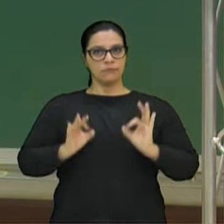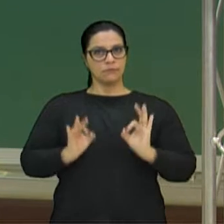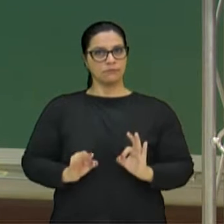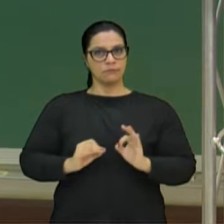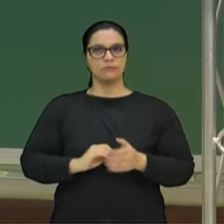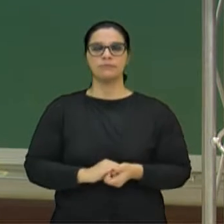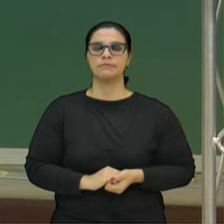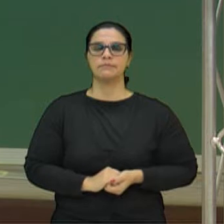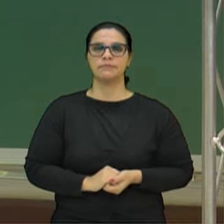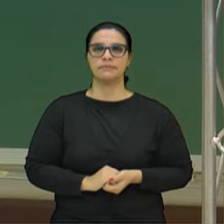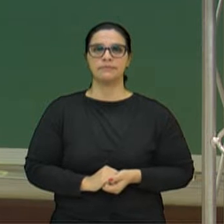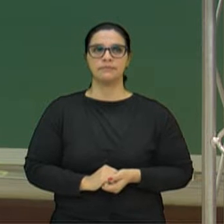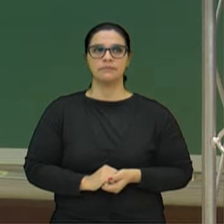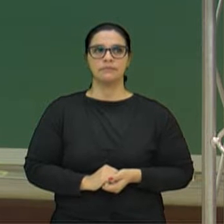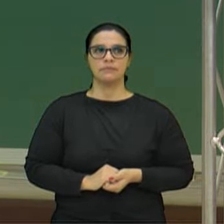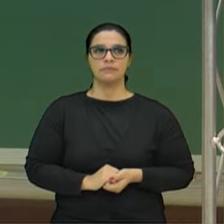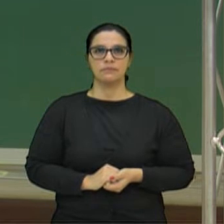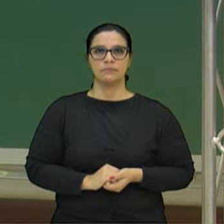Olha aí.